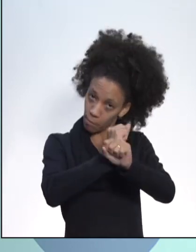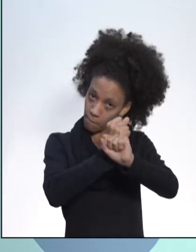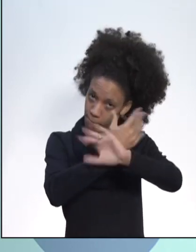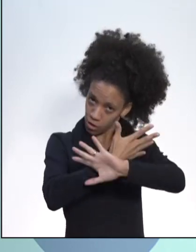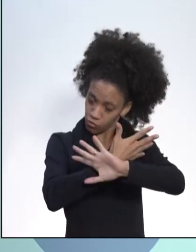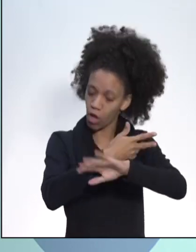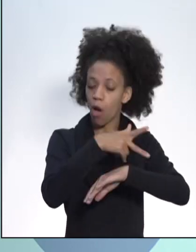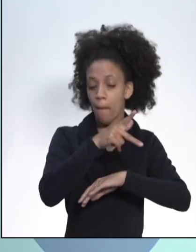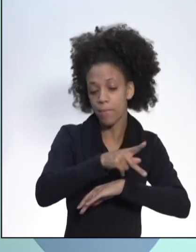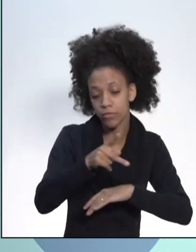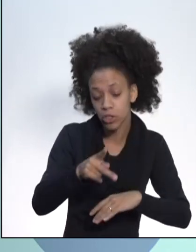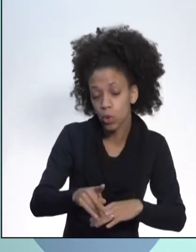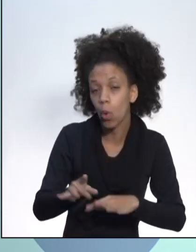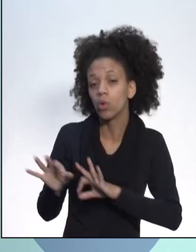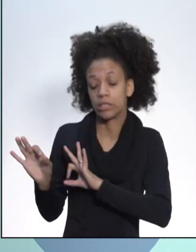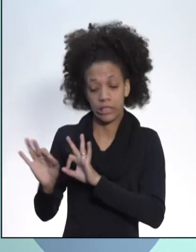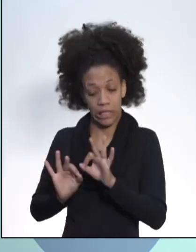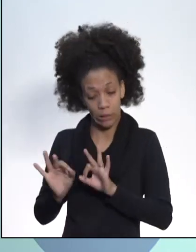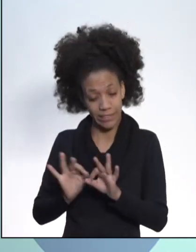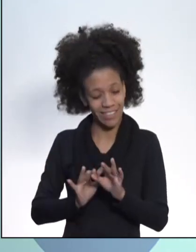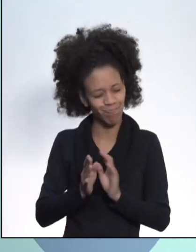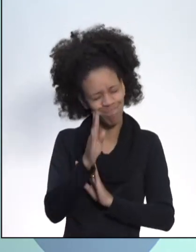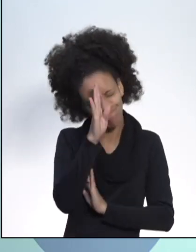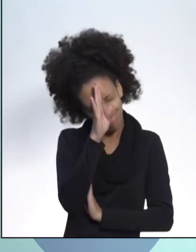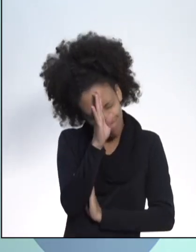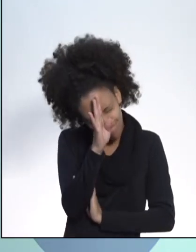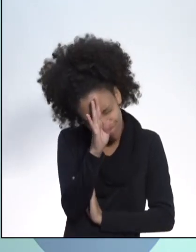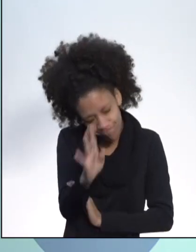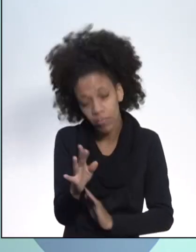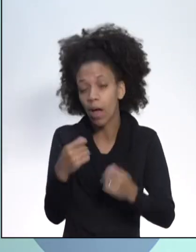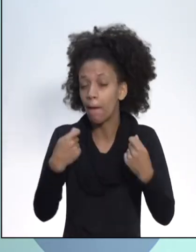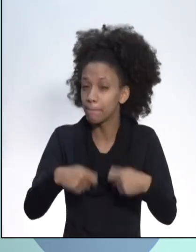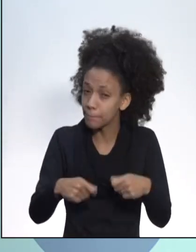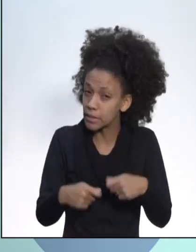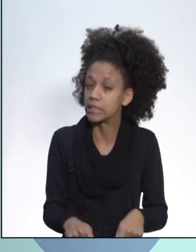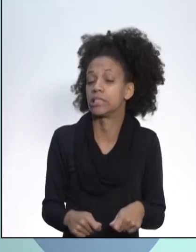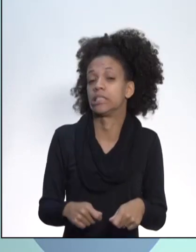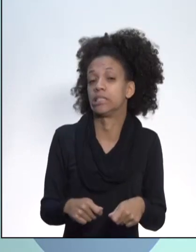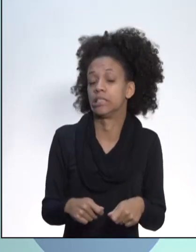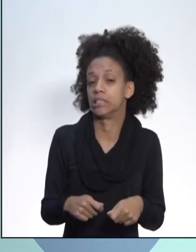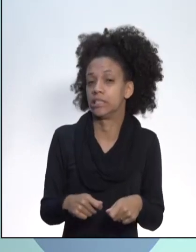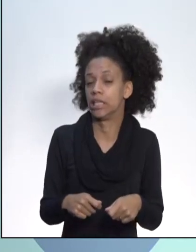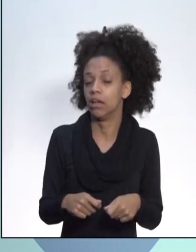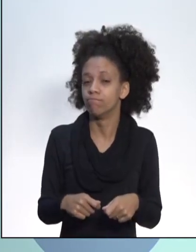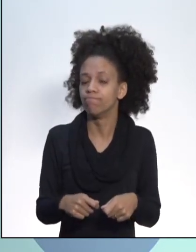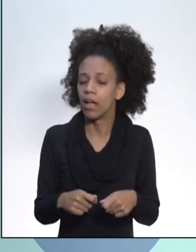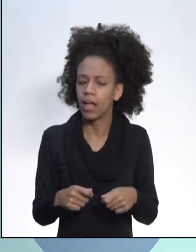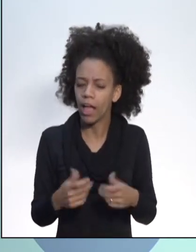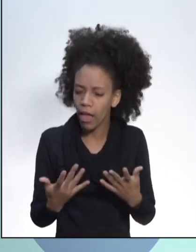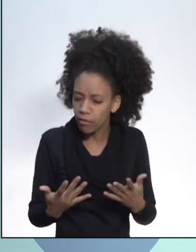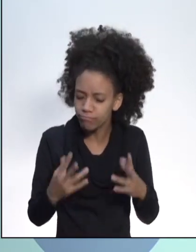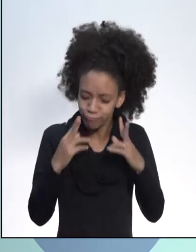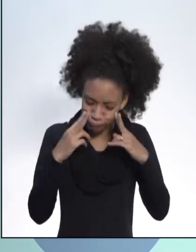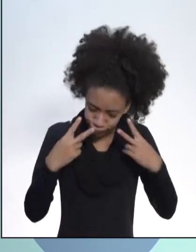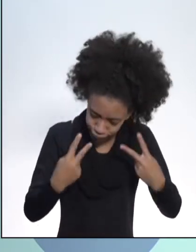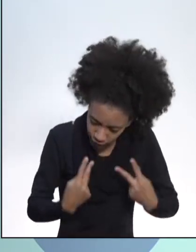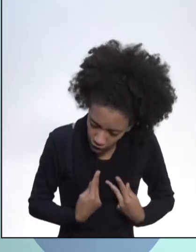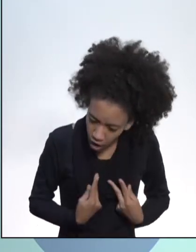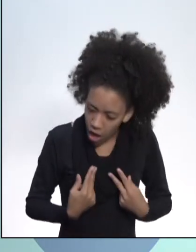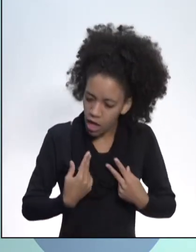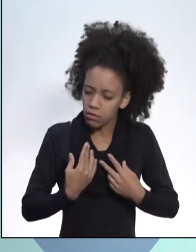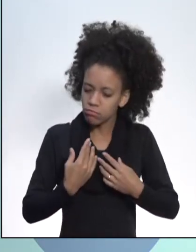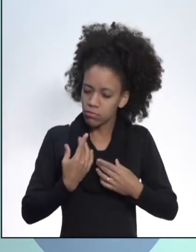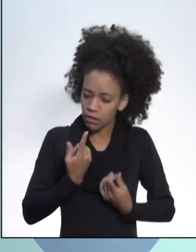a organização é uma das competências que vocês precisam olhar com carinho para desenvolver, para que vocês